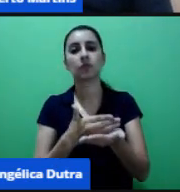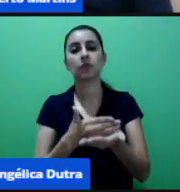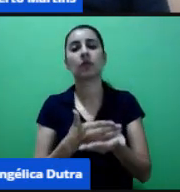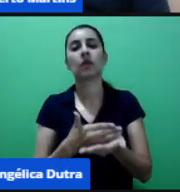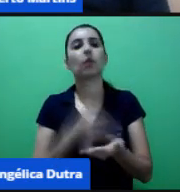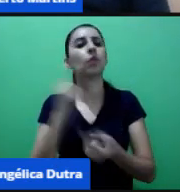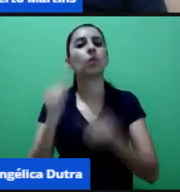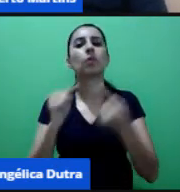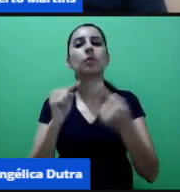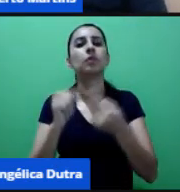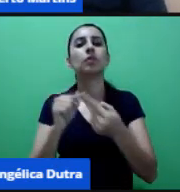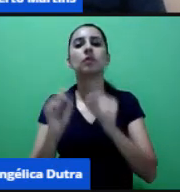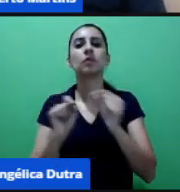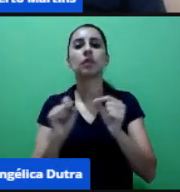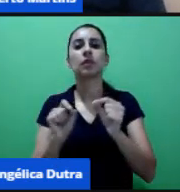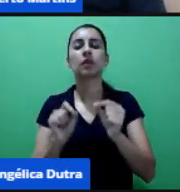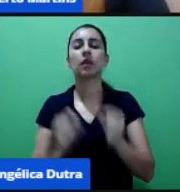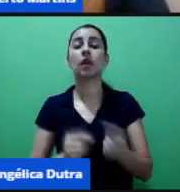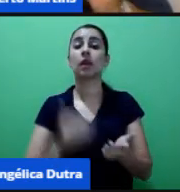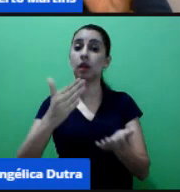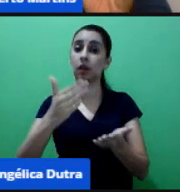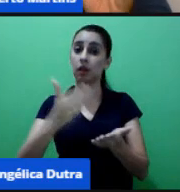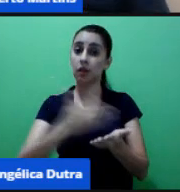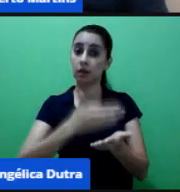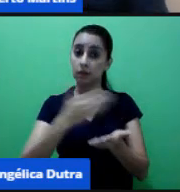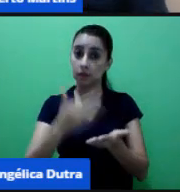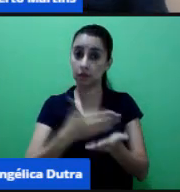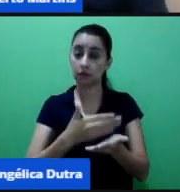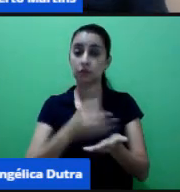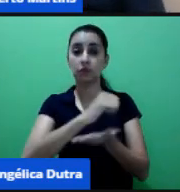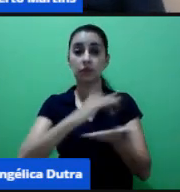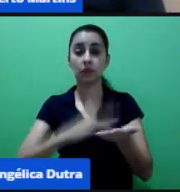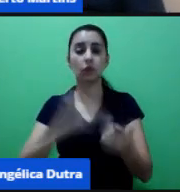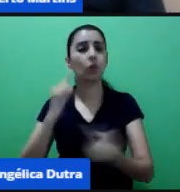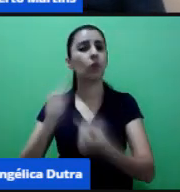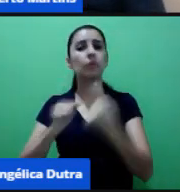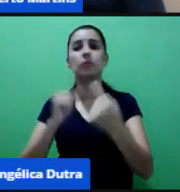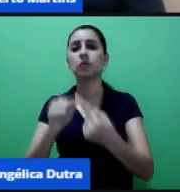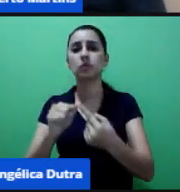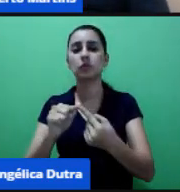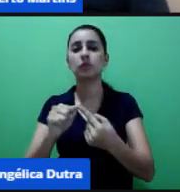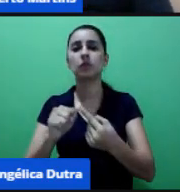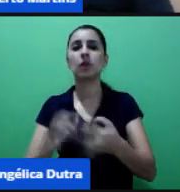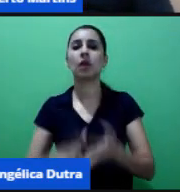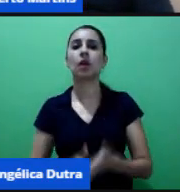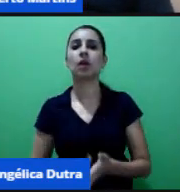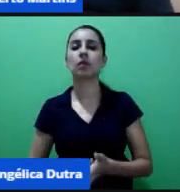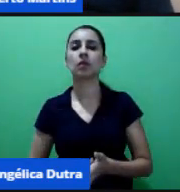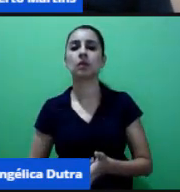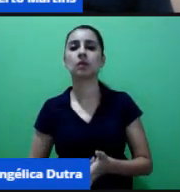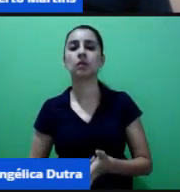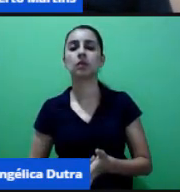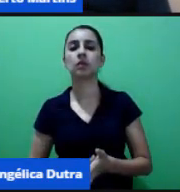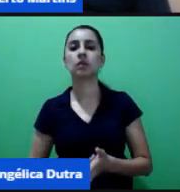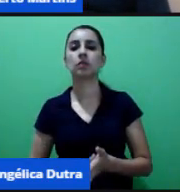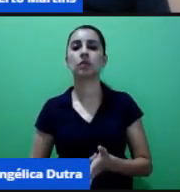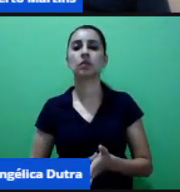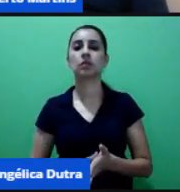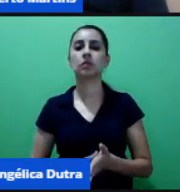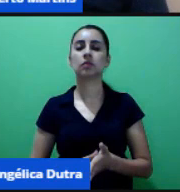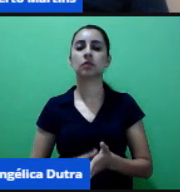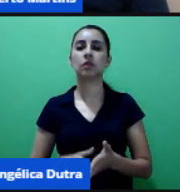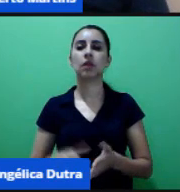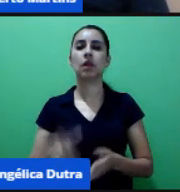seguinte: o caderno de atividades tem por objetivo dar subsídios iniciais a partir